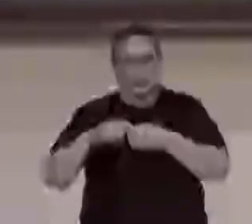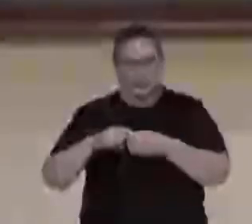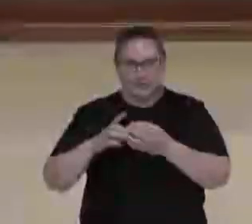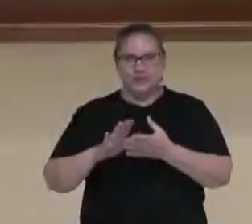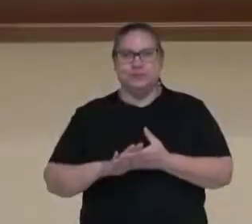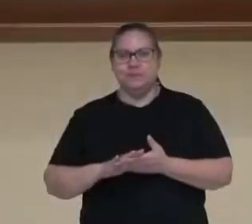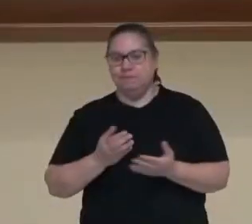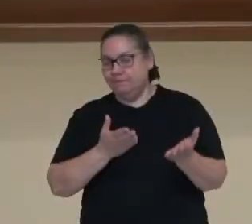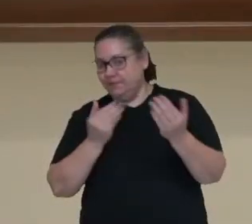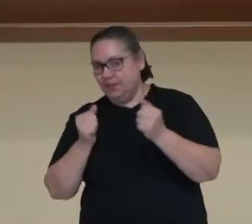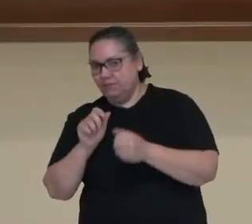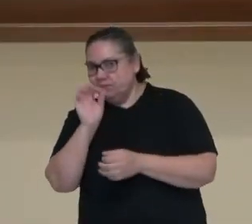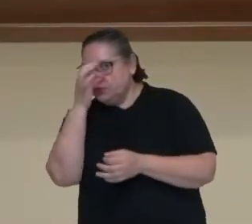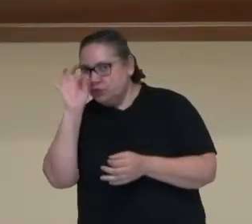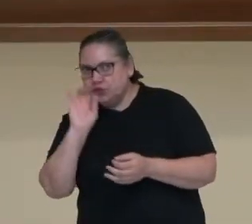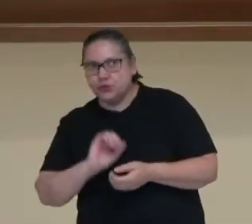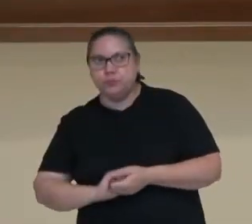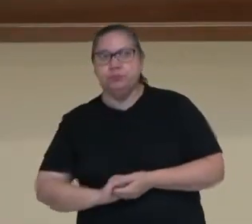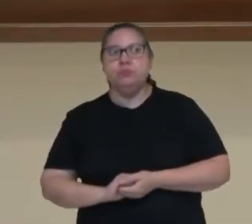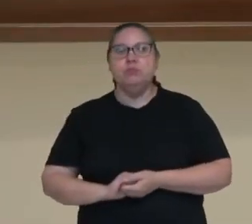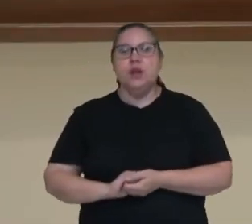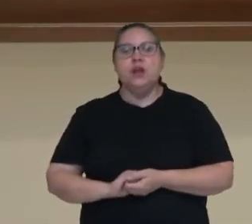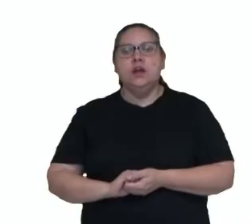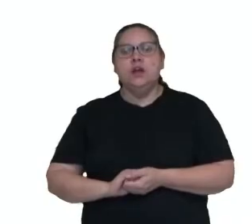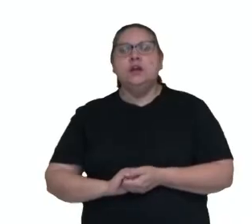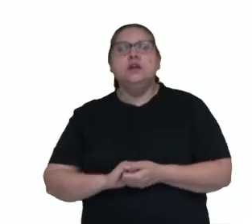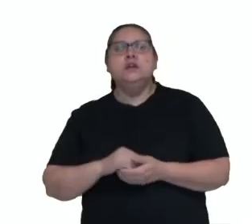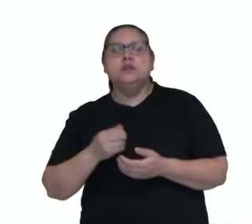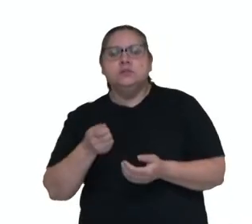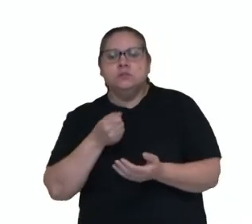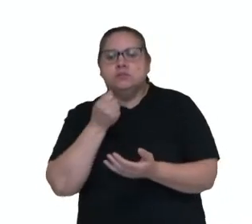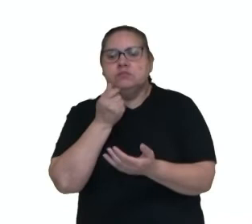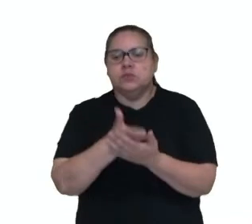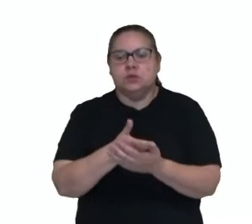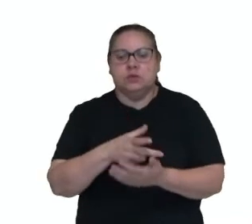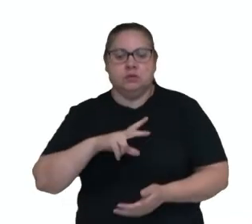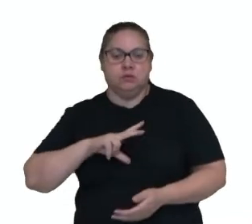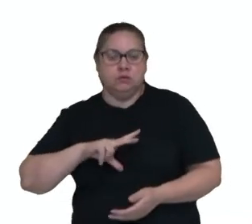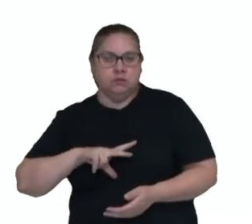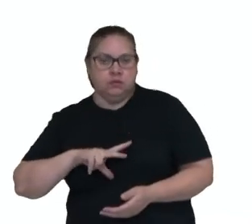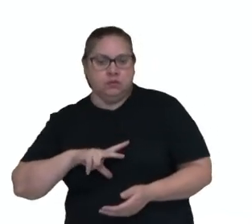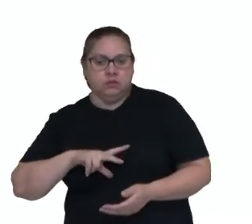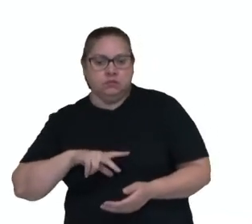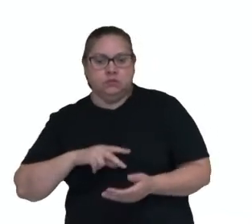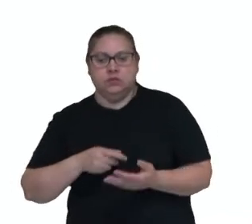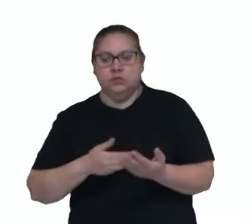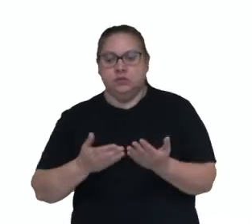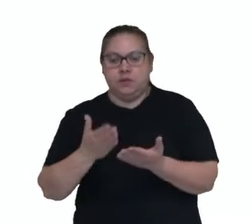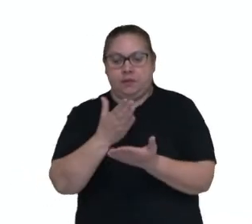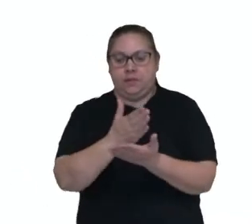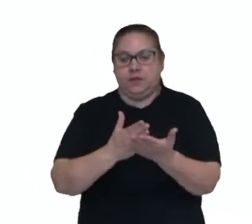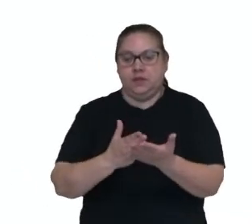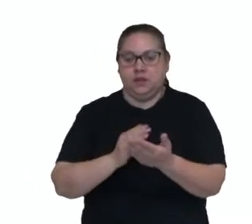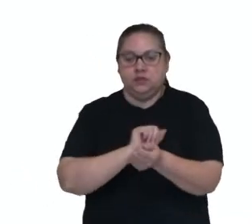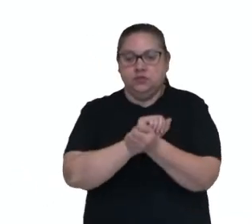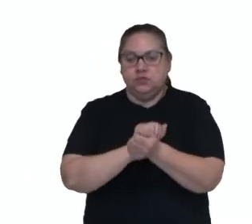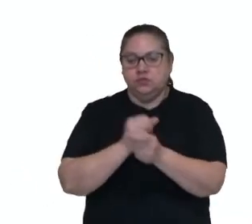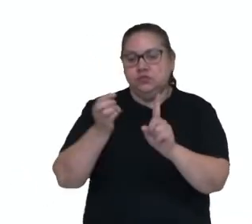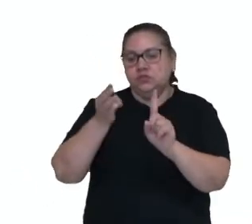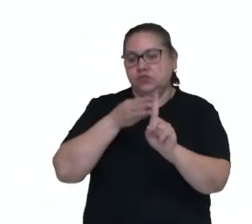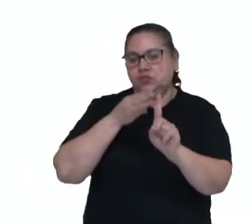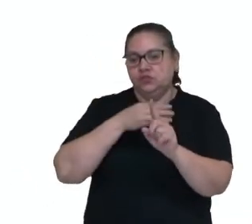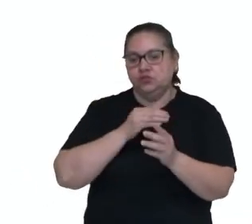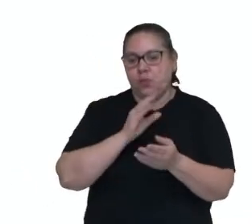Voltamos, bora lá, vamos corrigir? As bandeiras eram financiadas por particulares, em troca de metade dos indígenas aprisionados ou